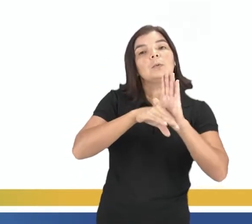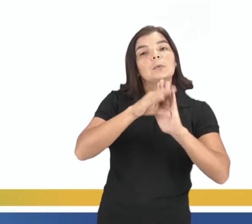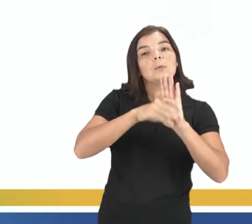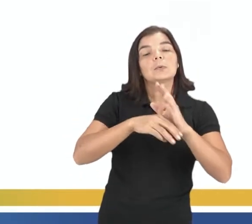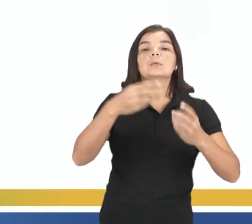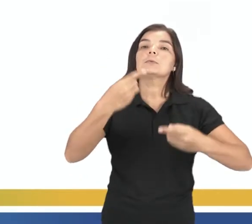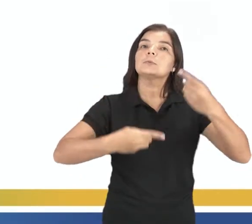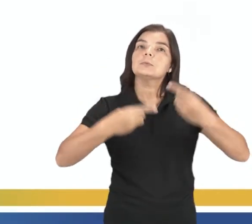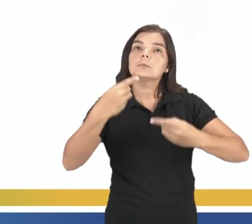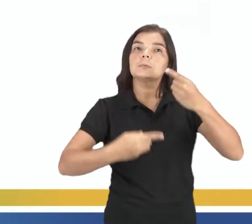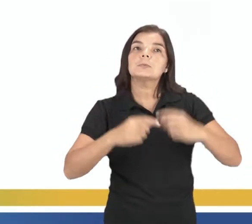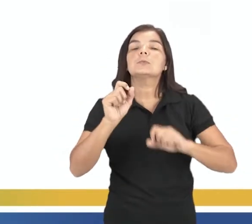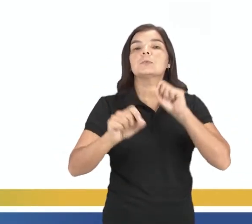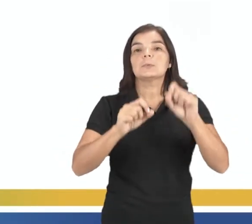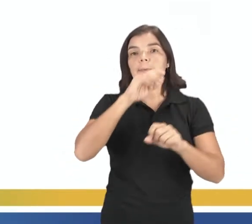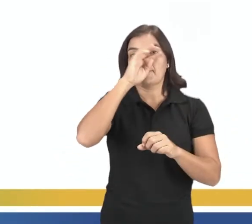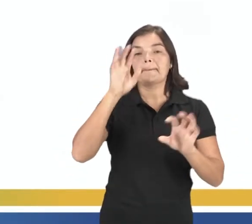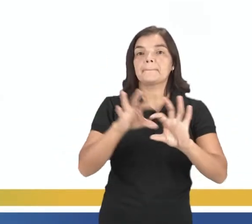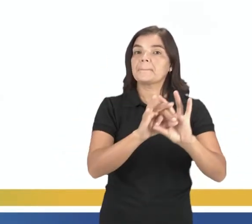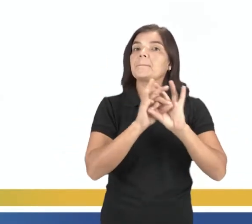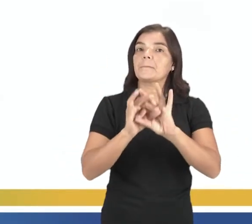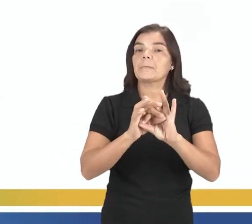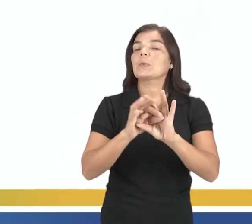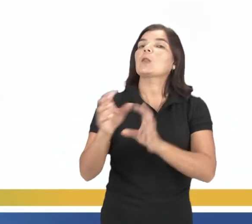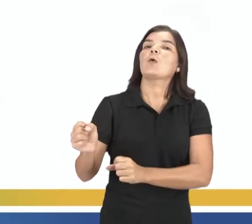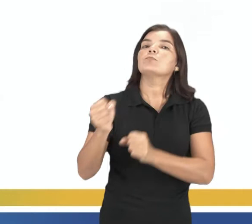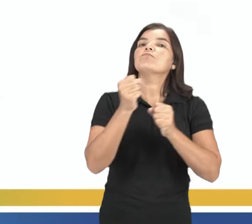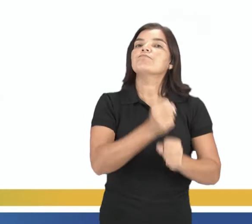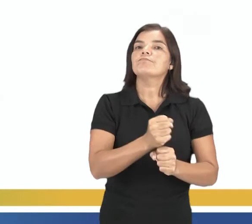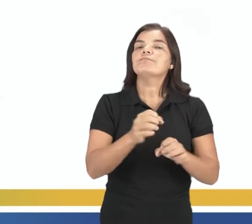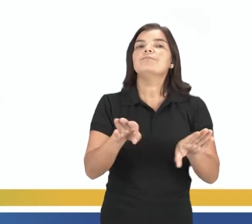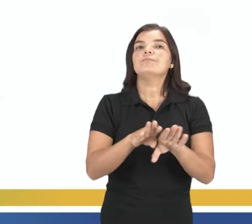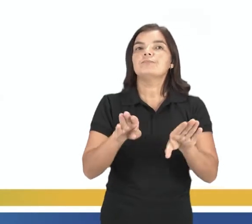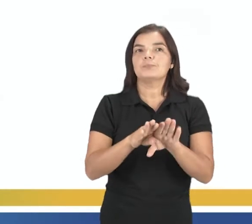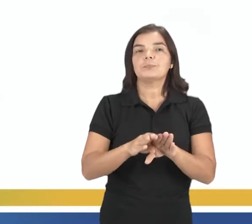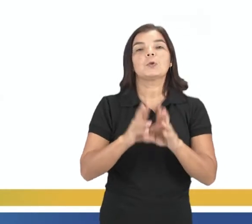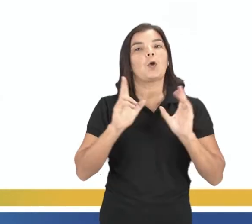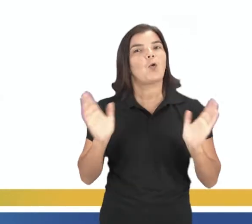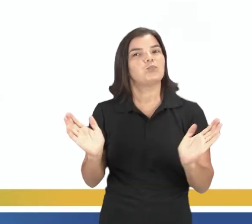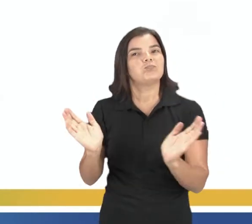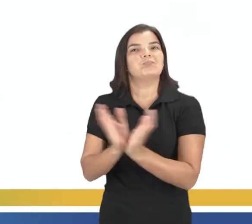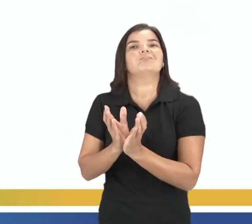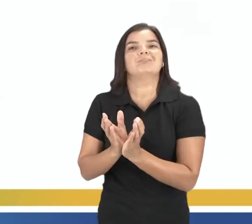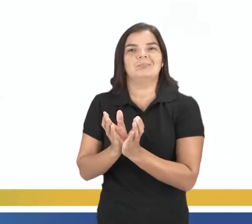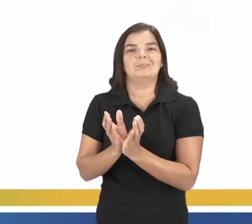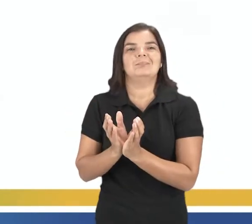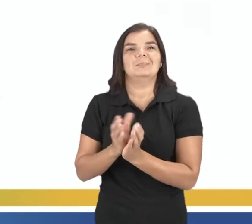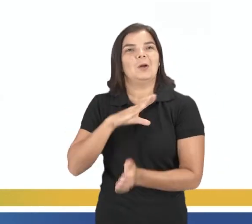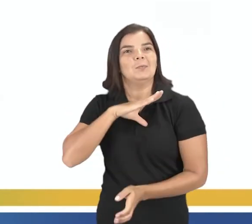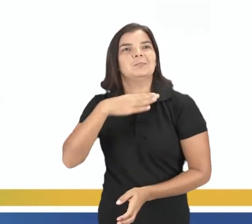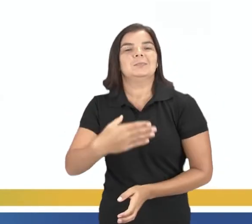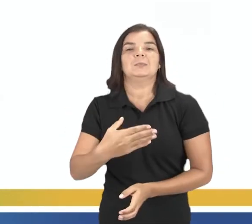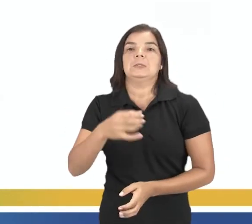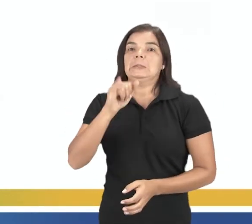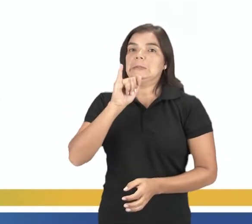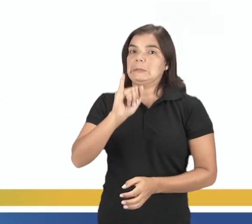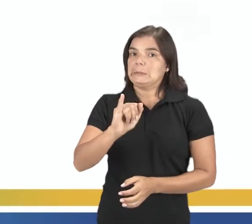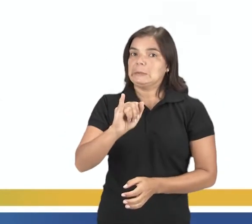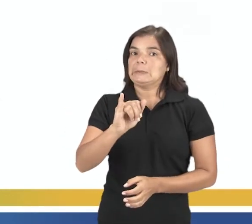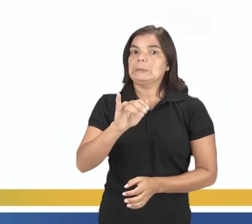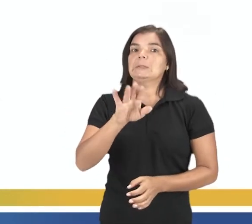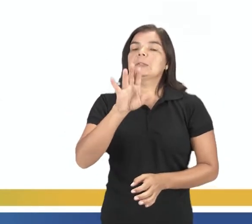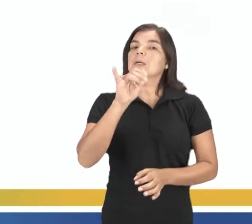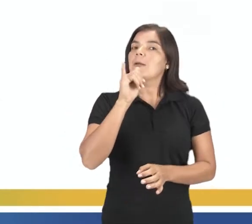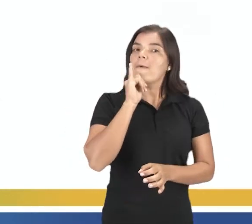está estreitamente ligado ao poder e à ação coletiva. Então, quando eu faço uma manifestação,